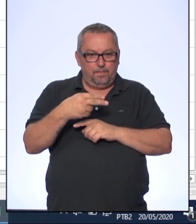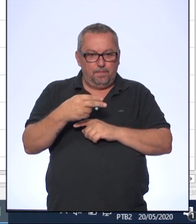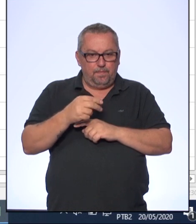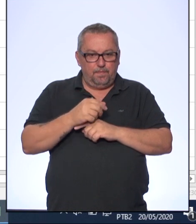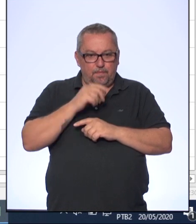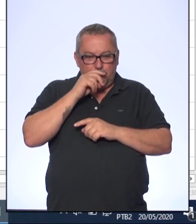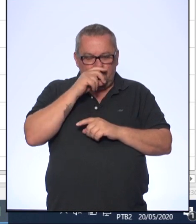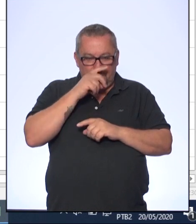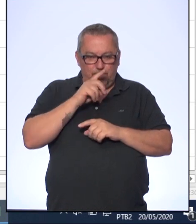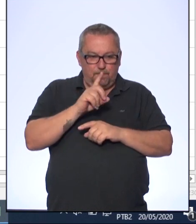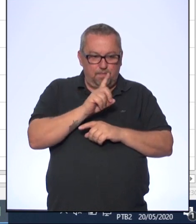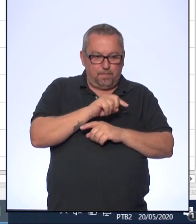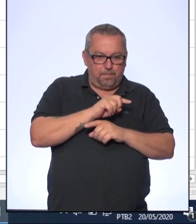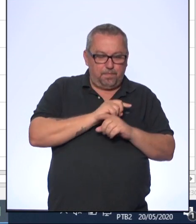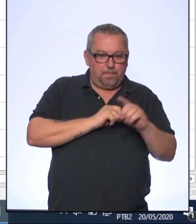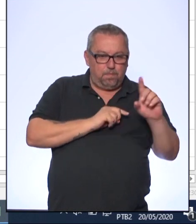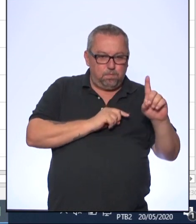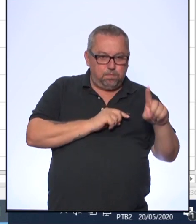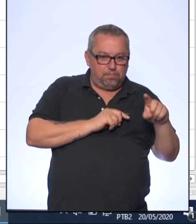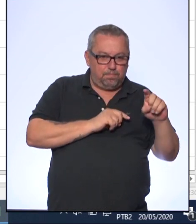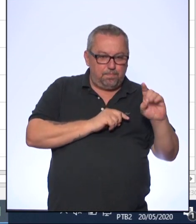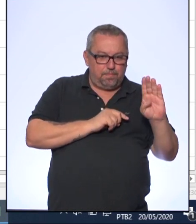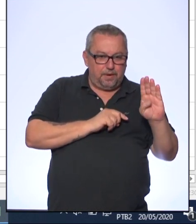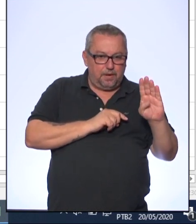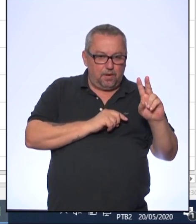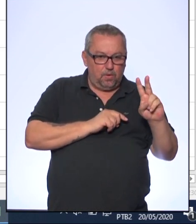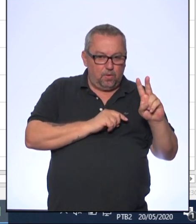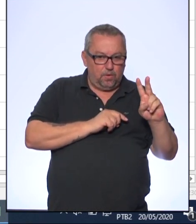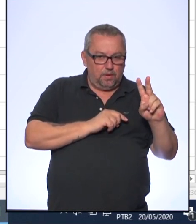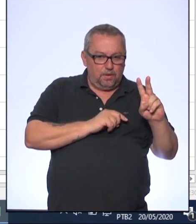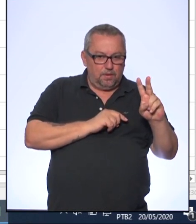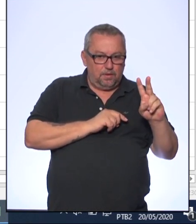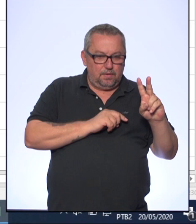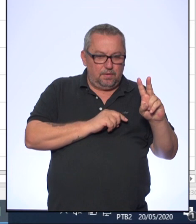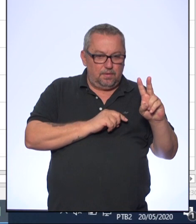ó, meu B2. Então, o meu B2 aí